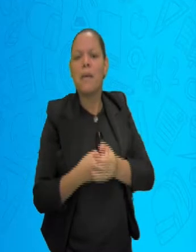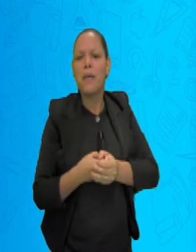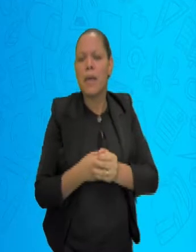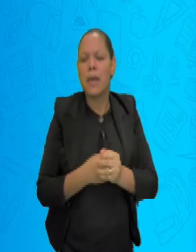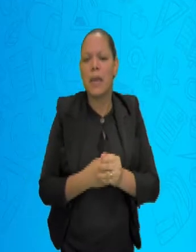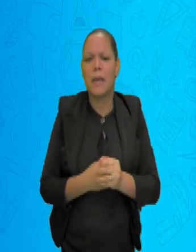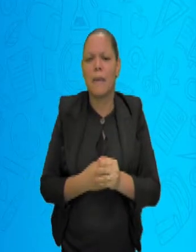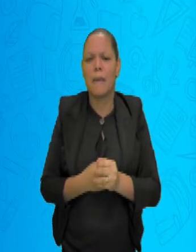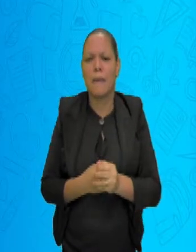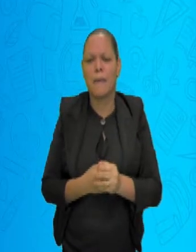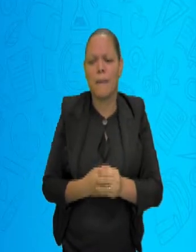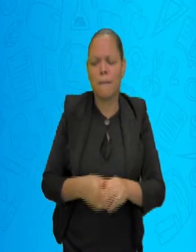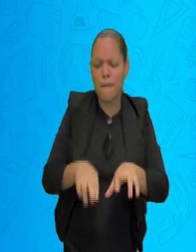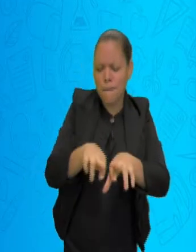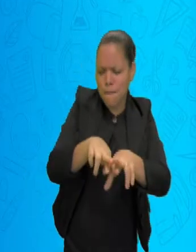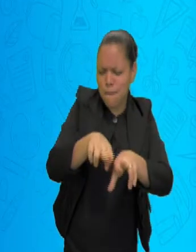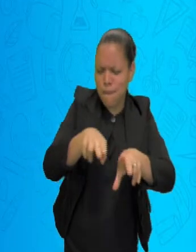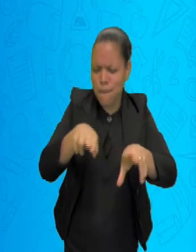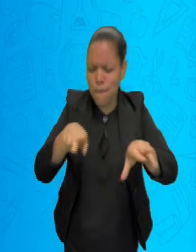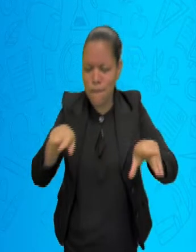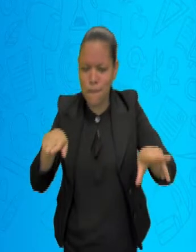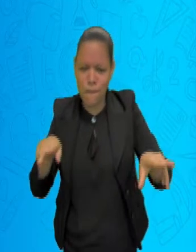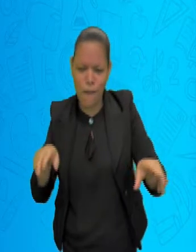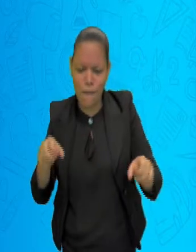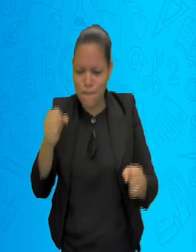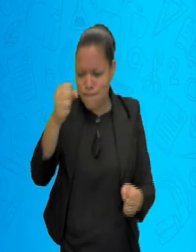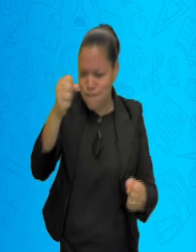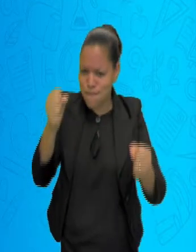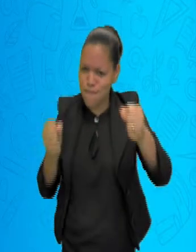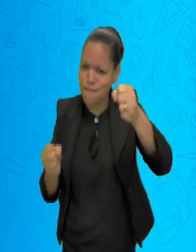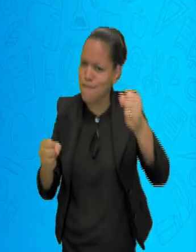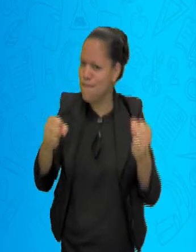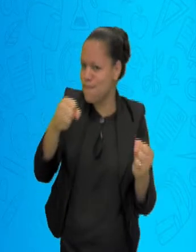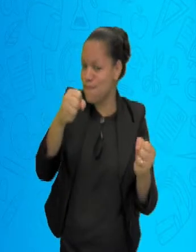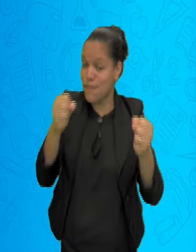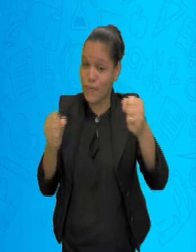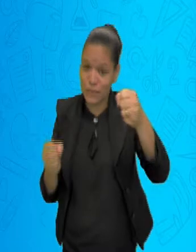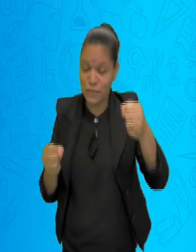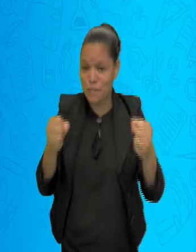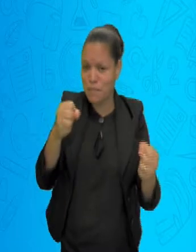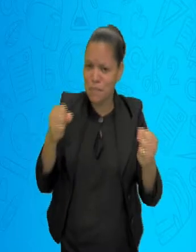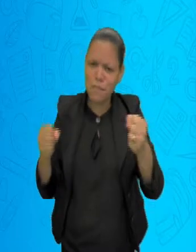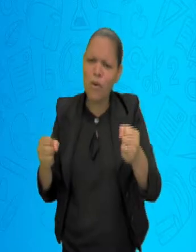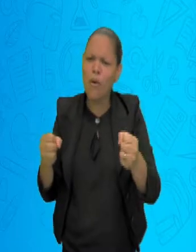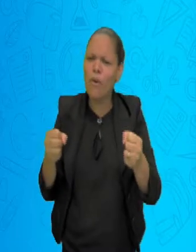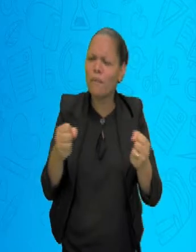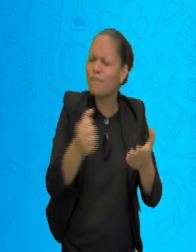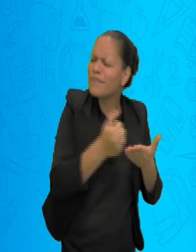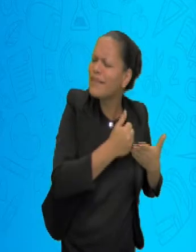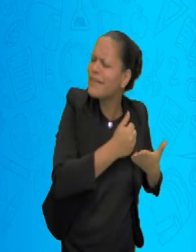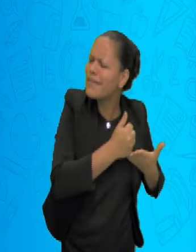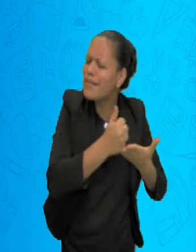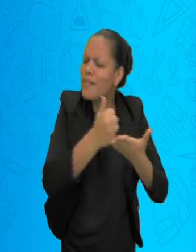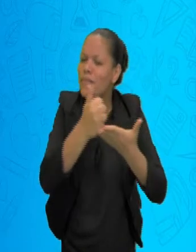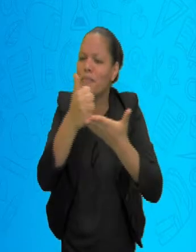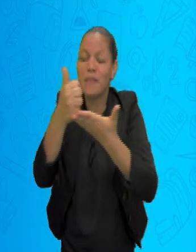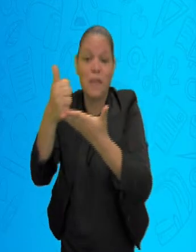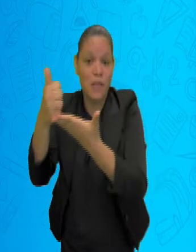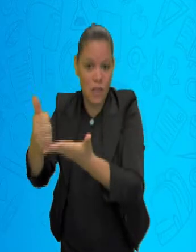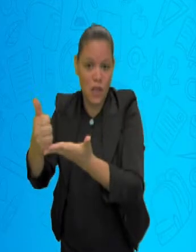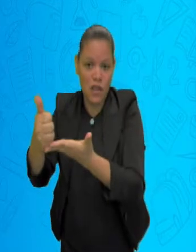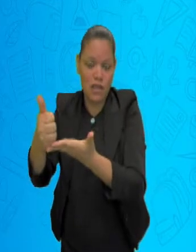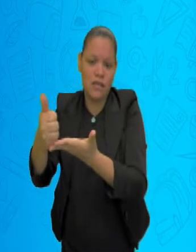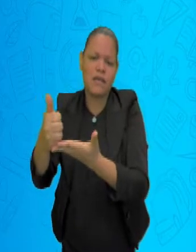o trem de passageiro, mas ali nós conseguimos também ver os trens que transportam minérios, que transportam cargas. Então,